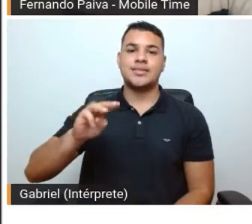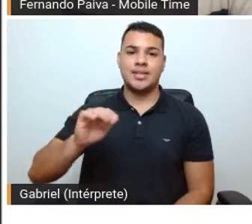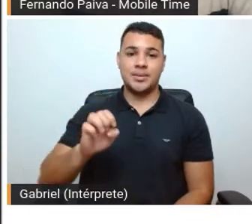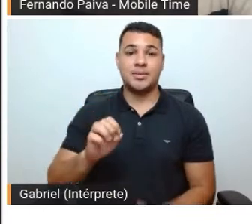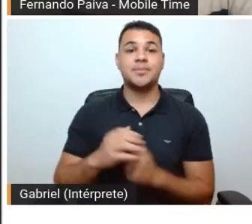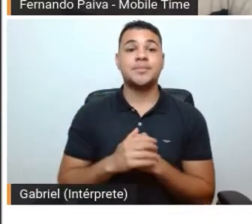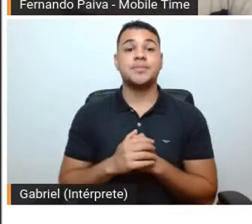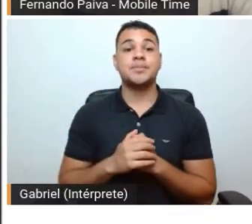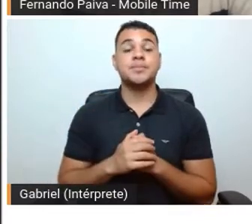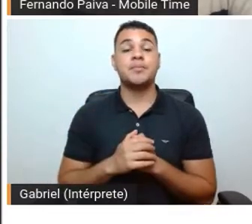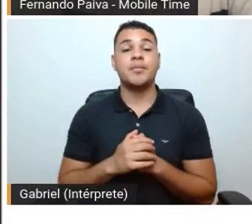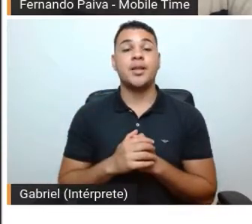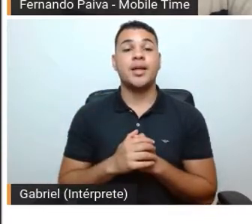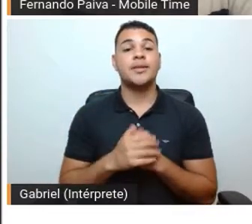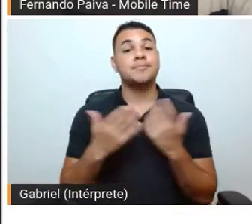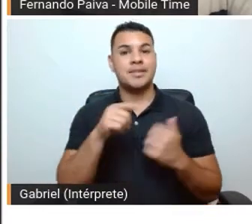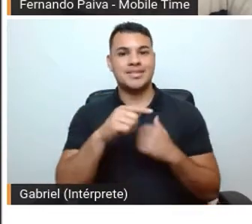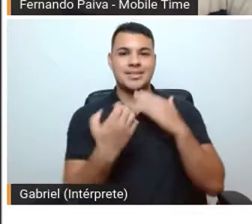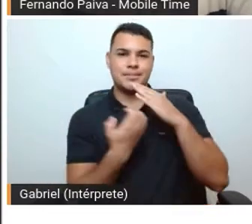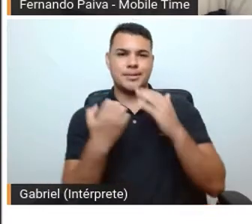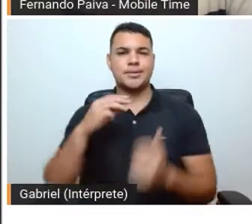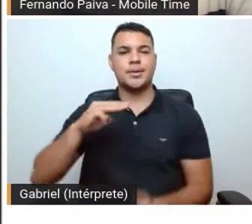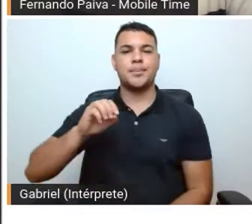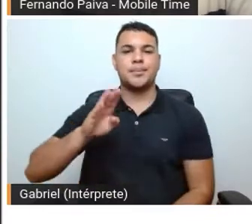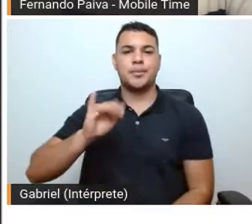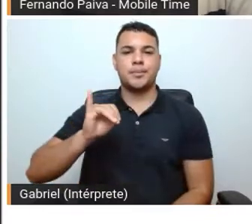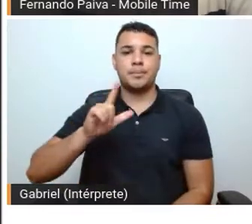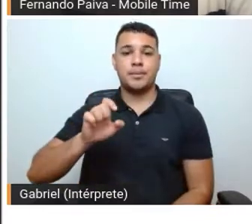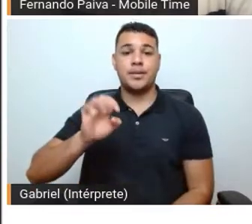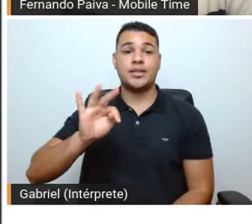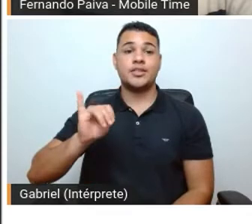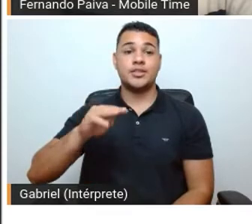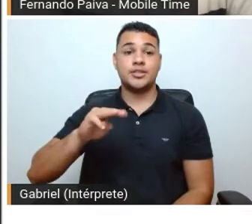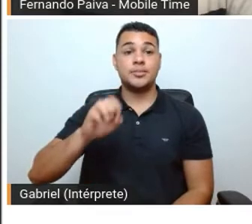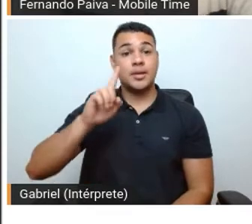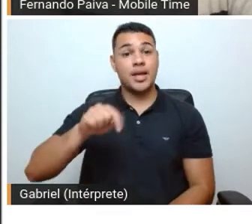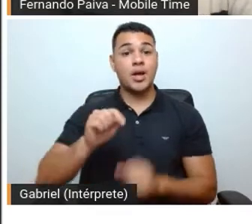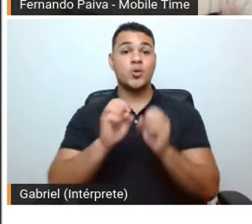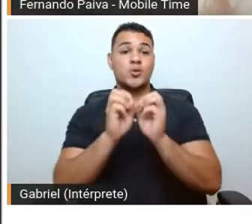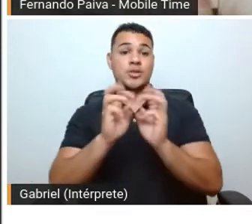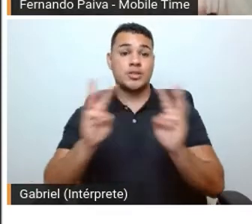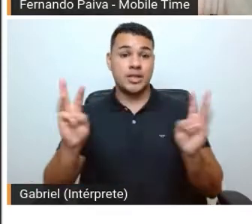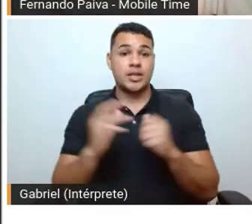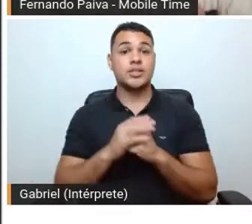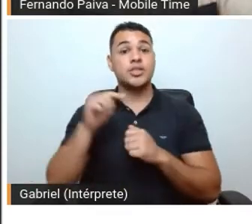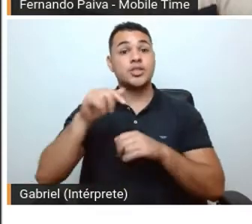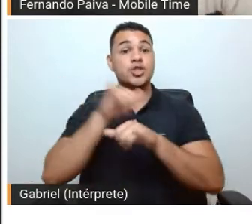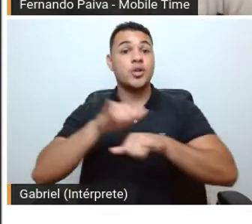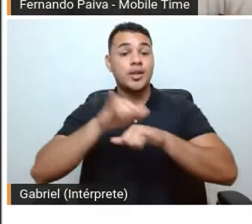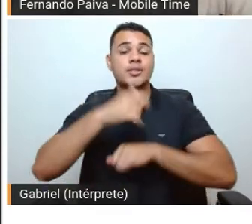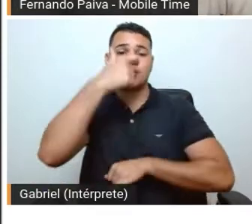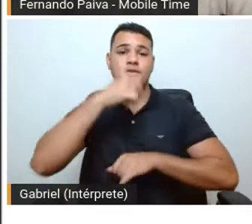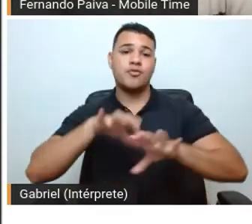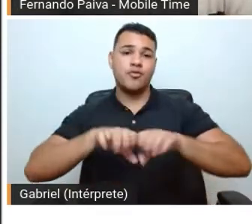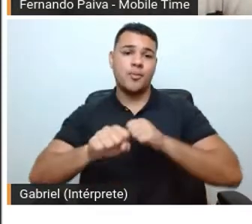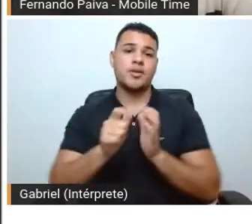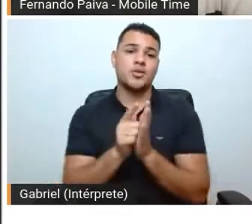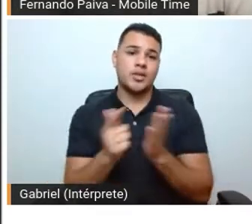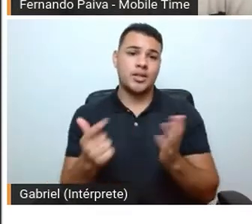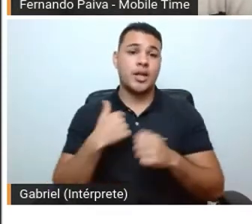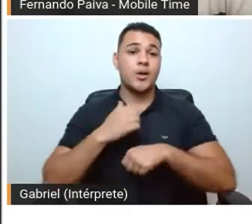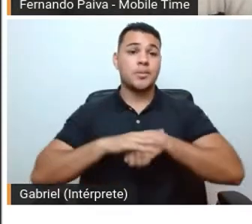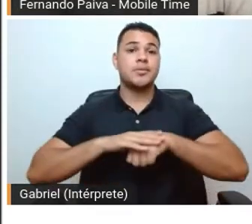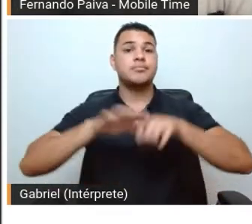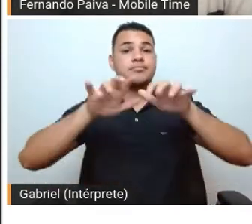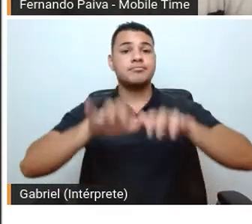a a gente numa batalha para quem não conhece o meu pai time é um site de notícias eu sou jornalista eu escrevo